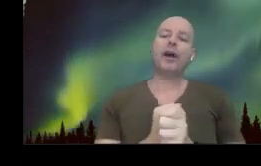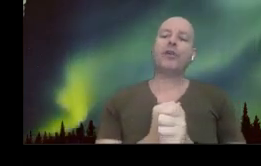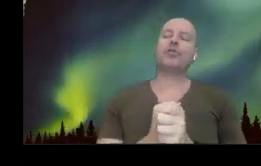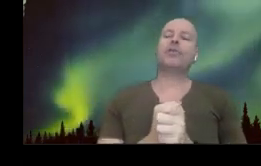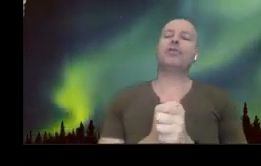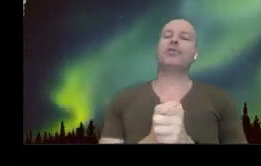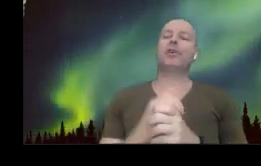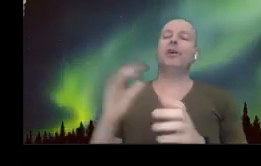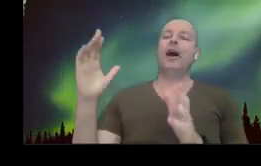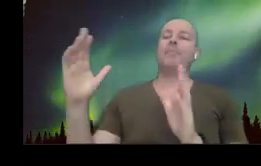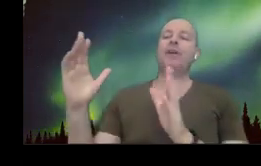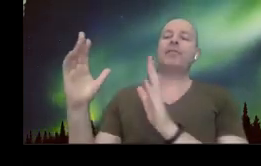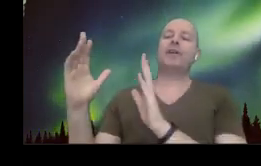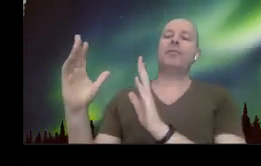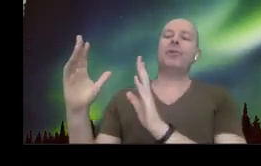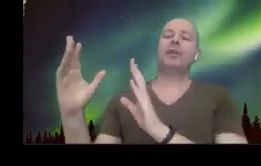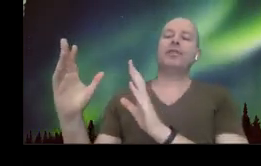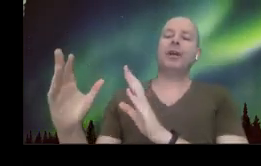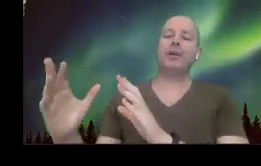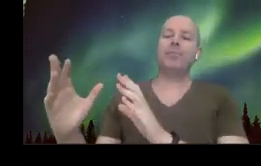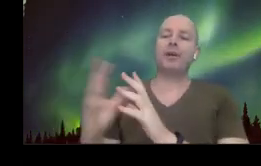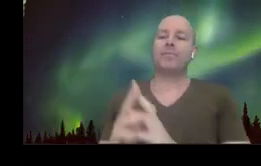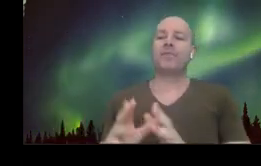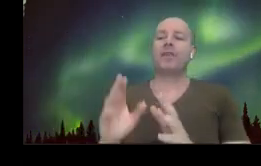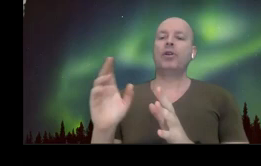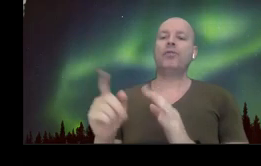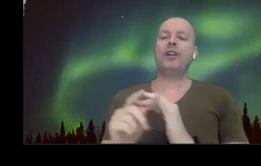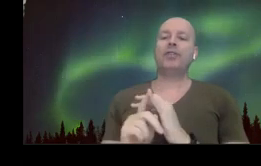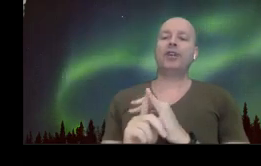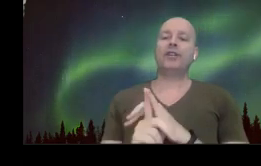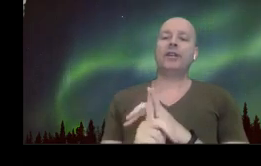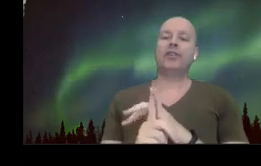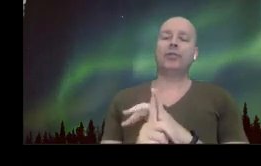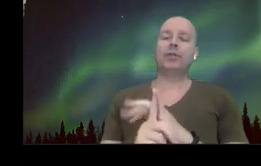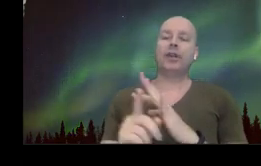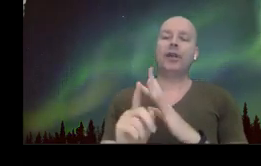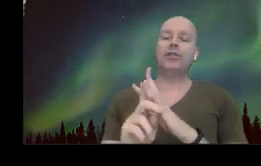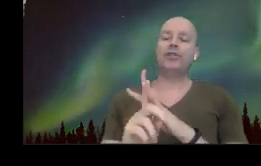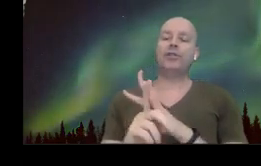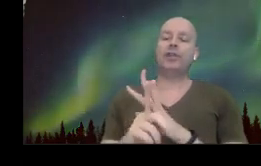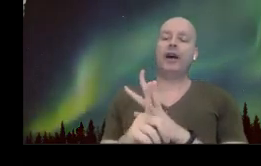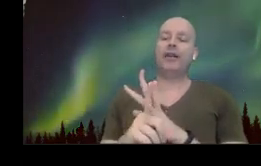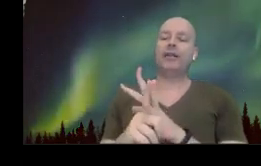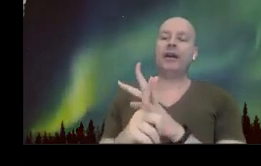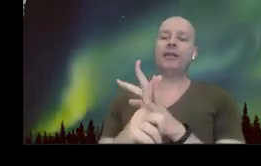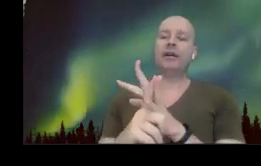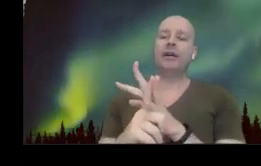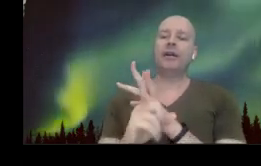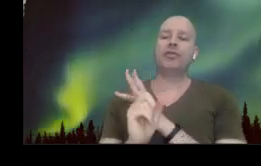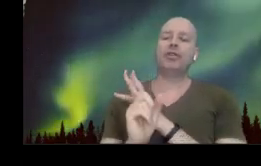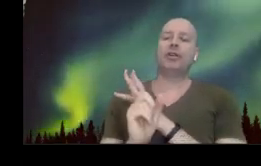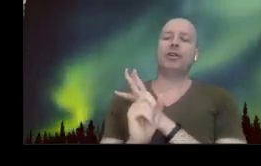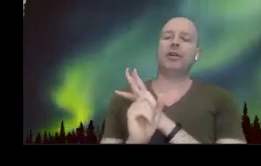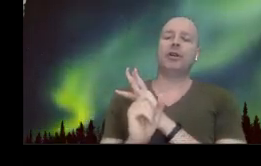fator que ajuda você a pensar na importância da PP. Então, eu falei de entrada de nutrientes, a